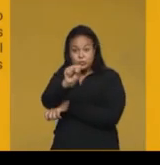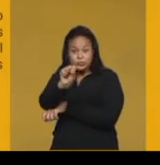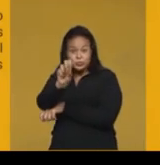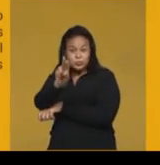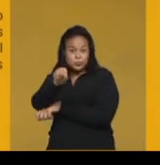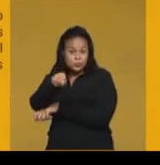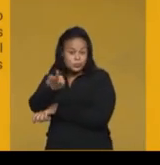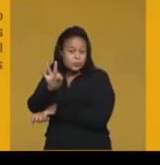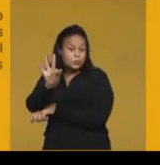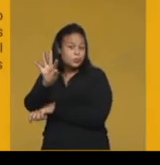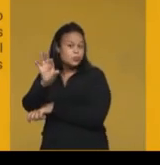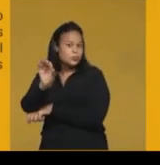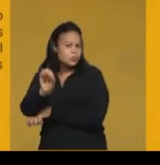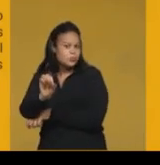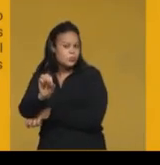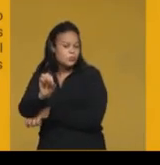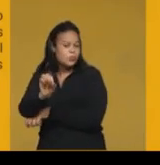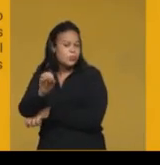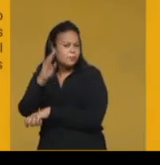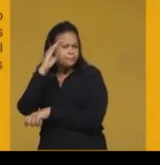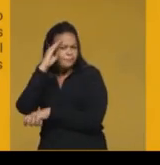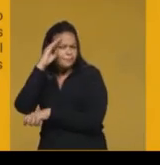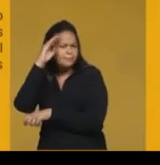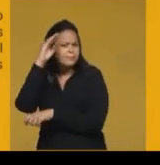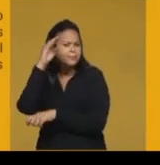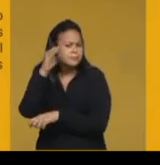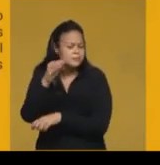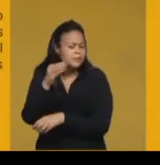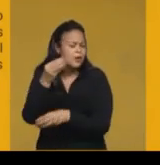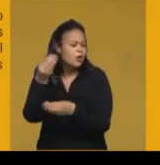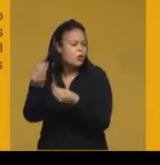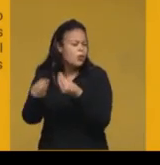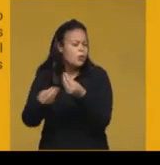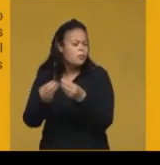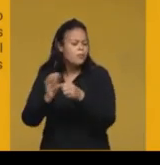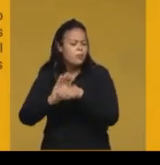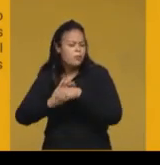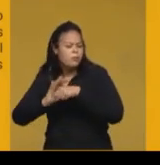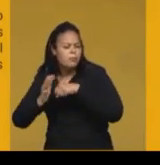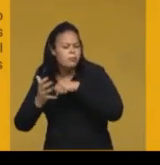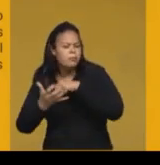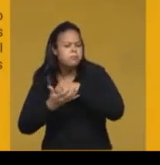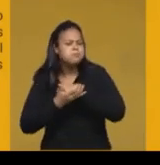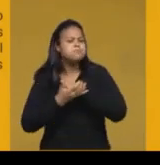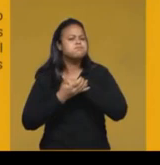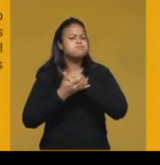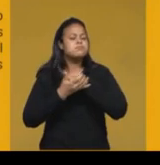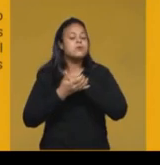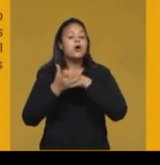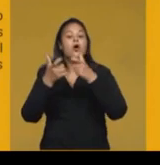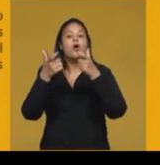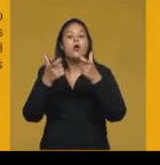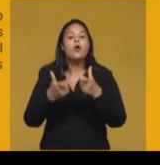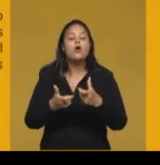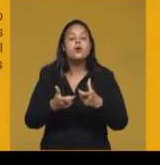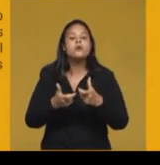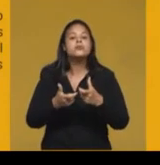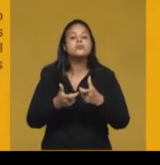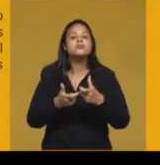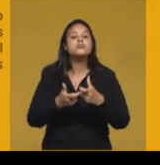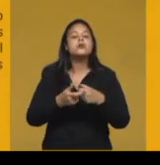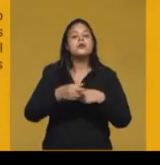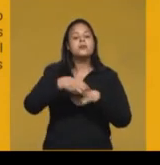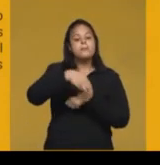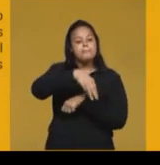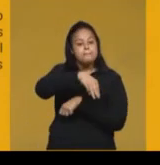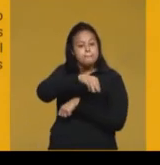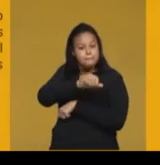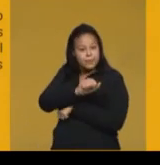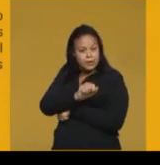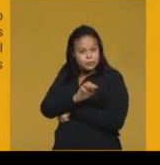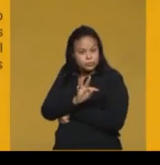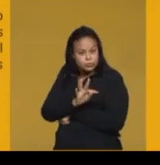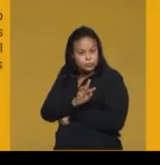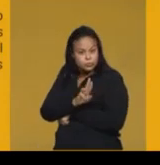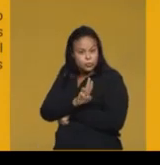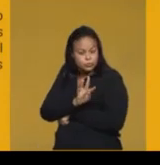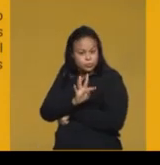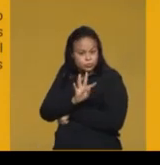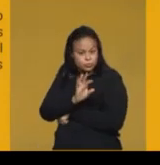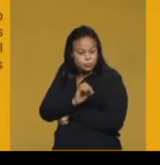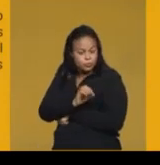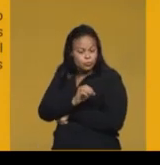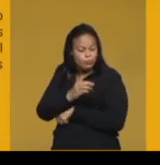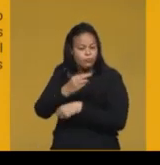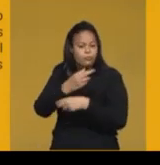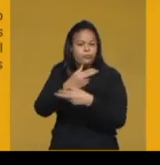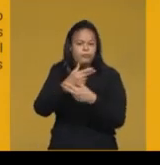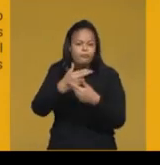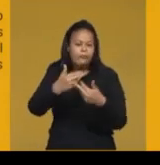Sobre a situação, né? A pandemia em Maputo. Tá vendo? Delimitou o assunto. Ela não está falando de várias